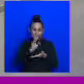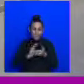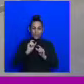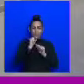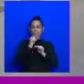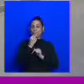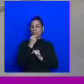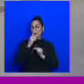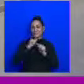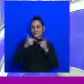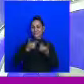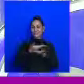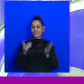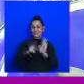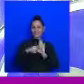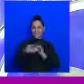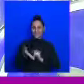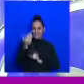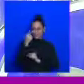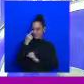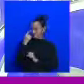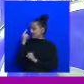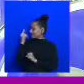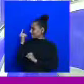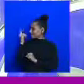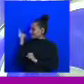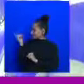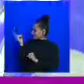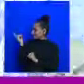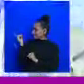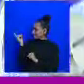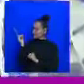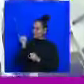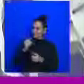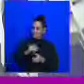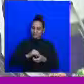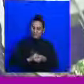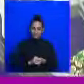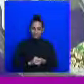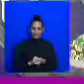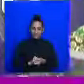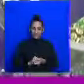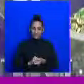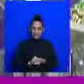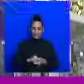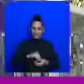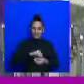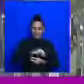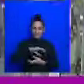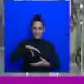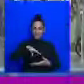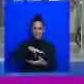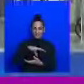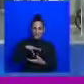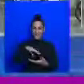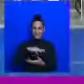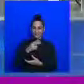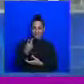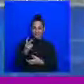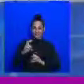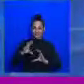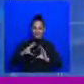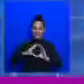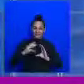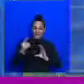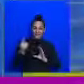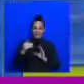Boa sorte para você. Vamos lá, bolas posicionadas. Valendo. Globo carregado, embaralhando.